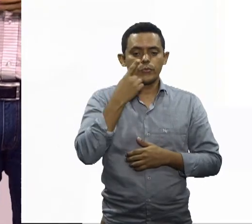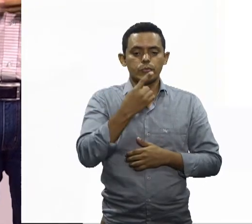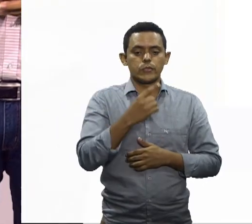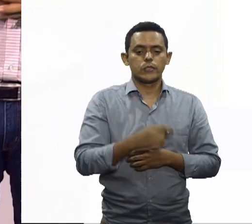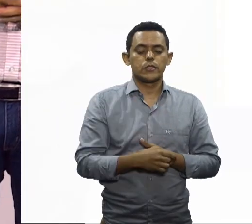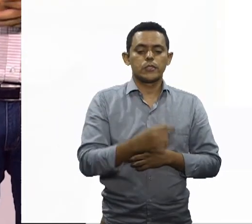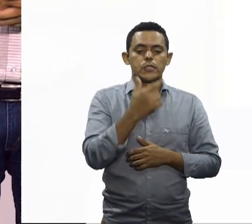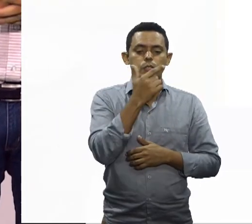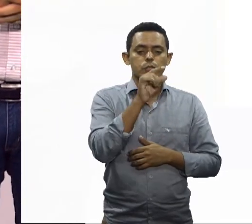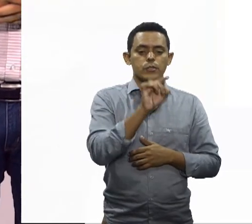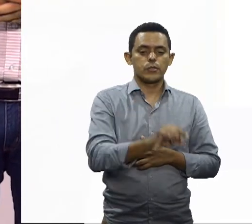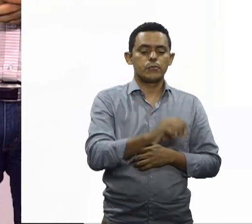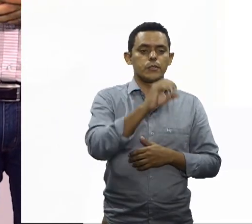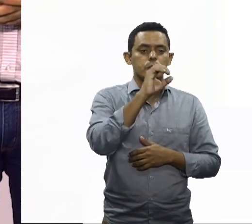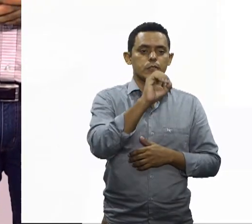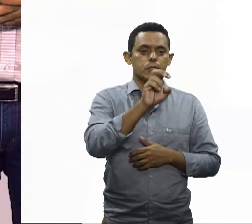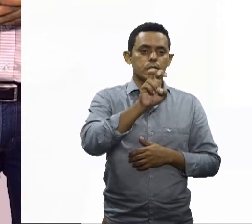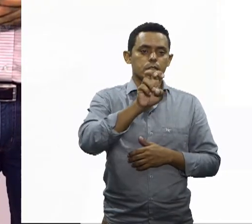exatamente